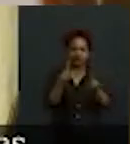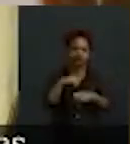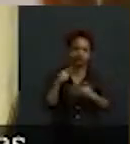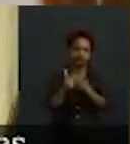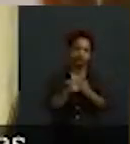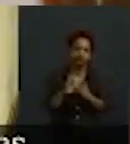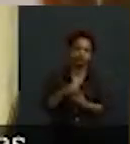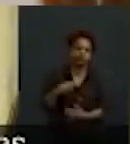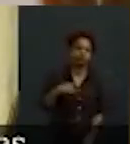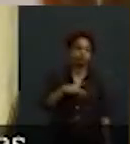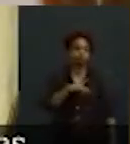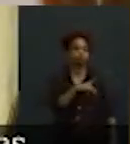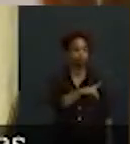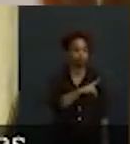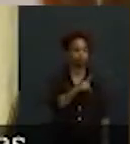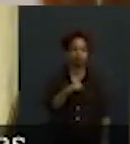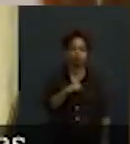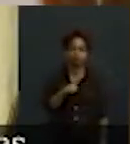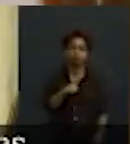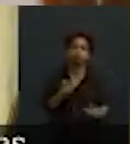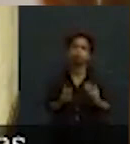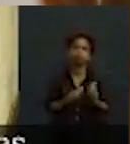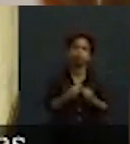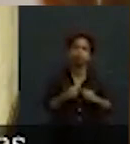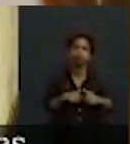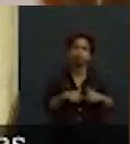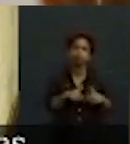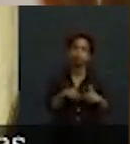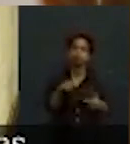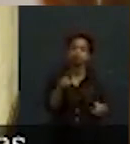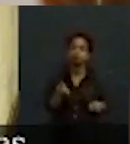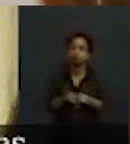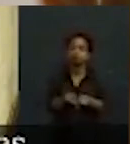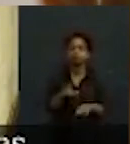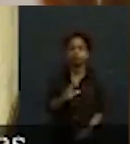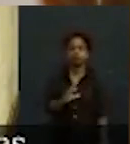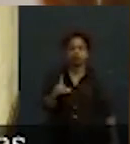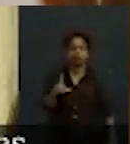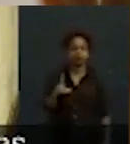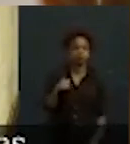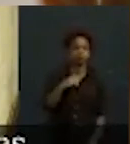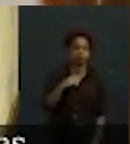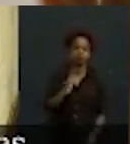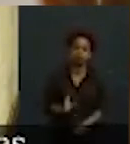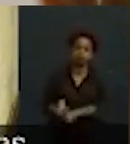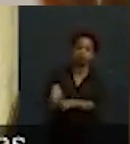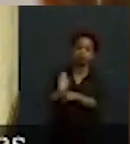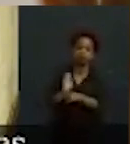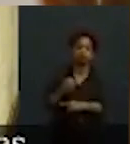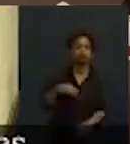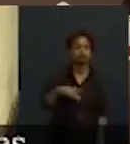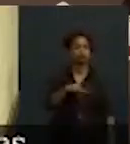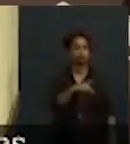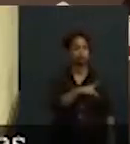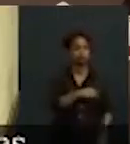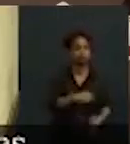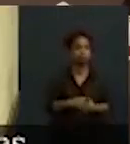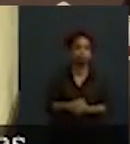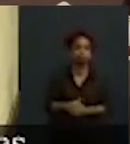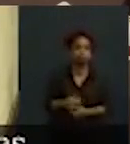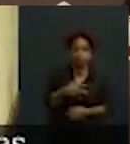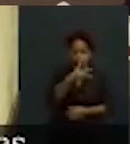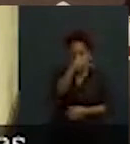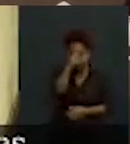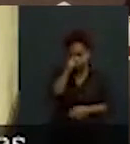Ministério Público na articulação e coordenação entre Estado e municípios. Saímos